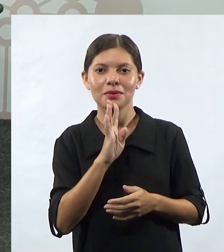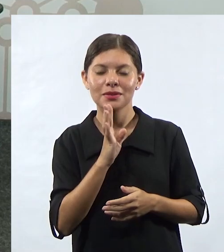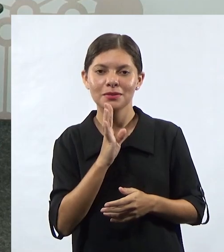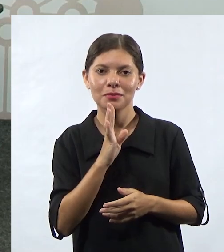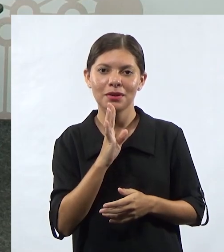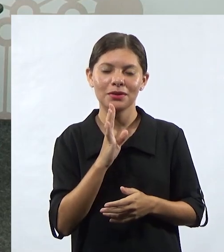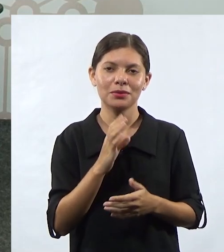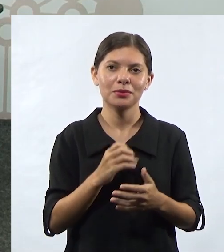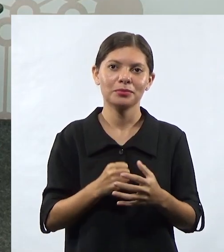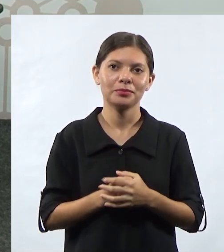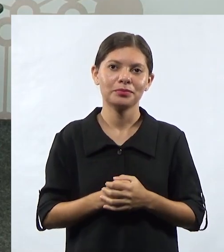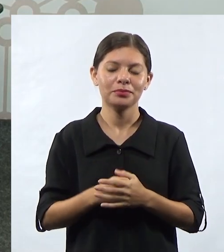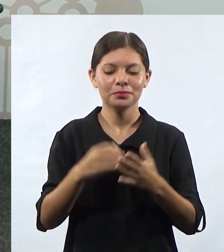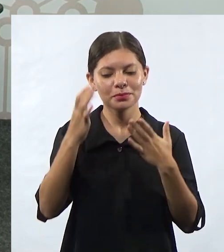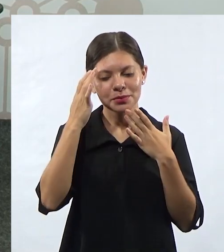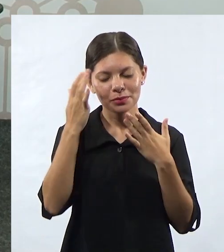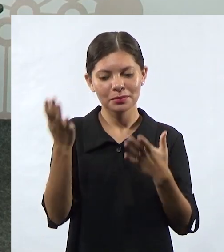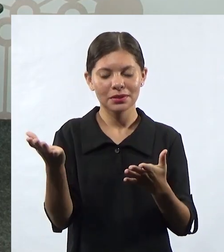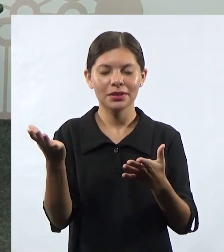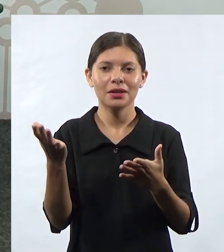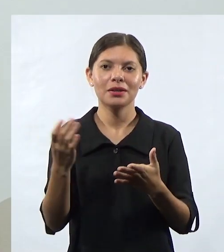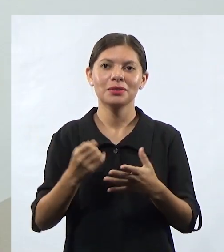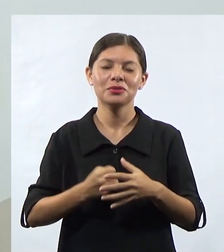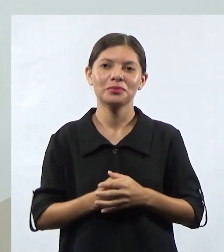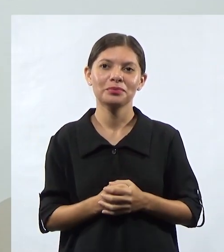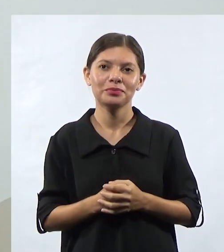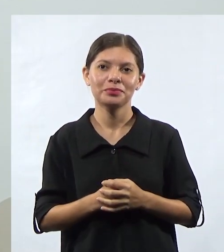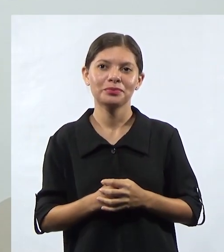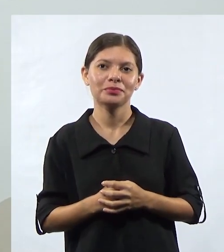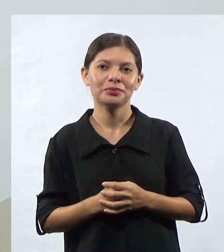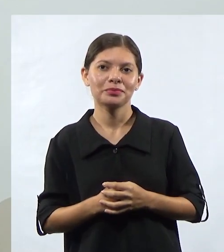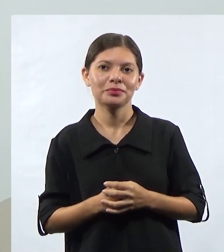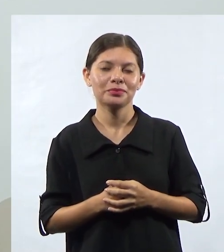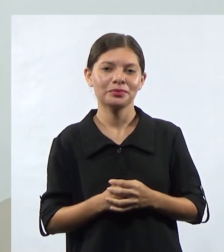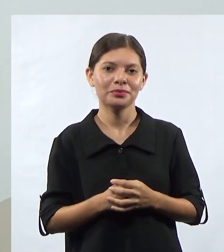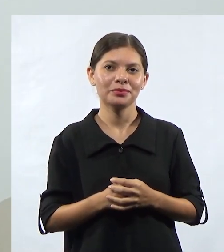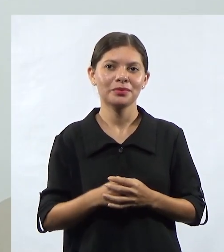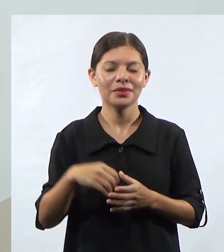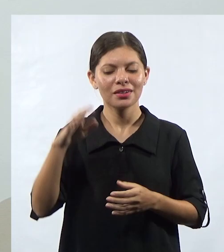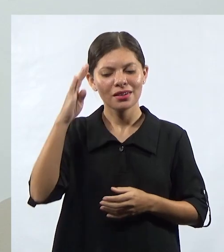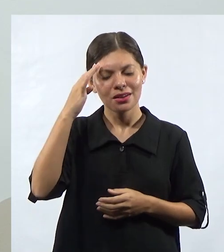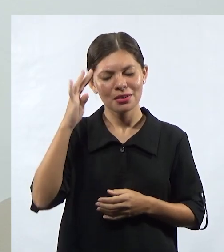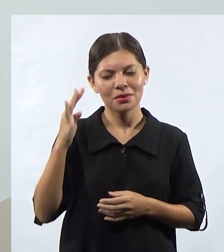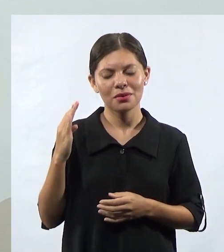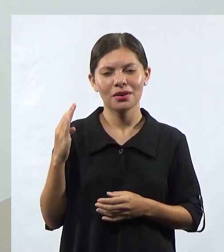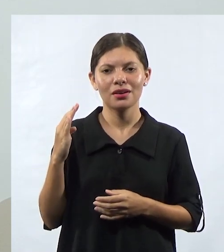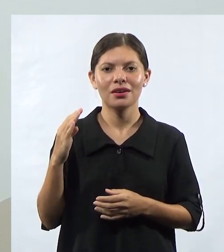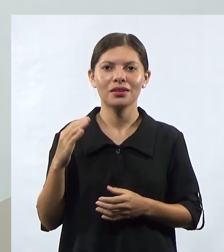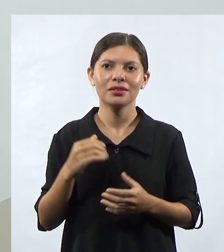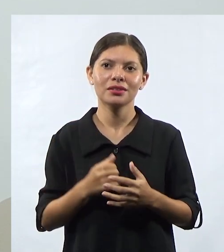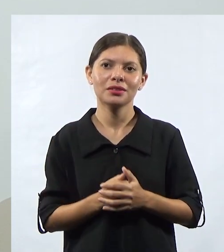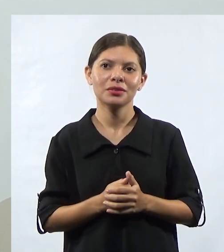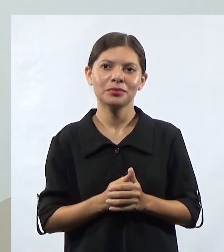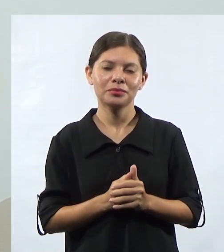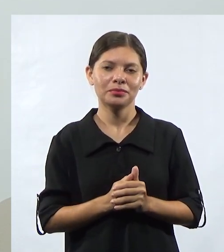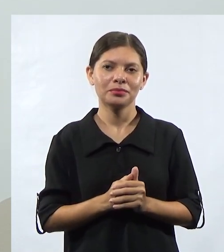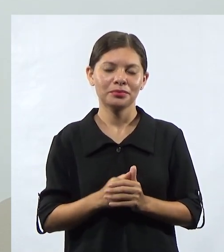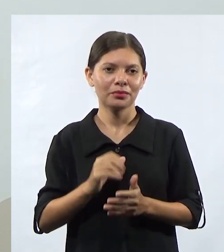uma vez, né, minha gratidão, meus agradecimentos por tudo isso. A honra é minha, né? A gente